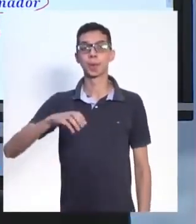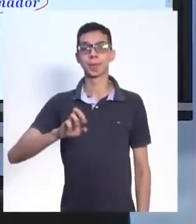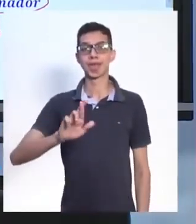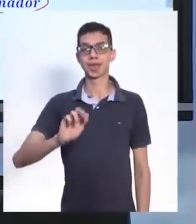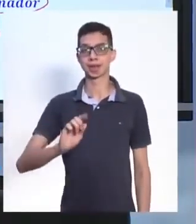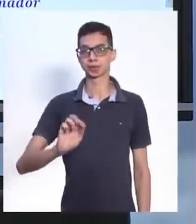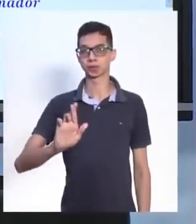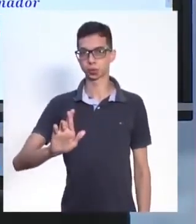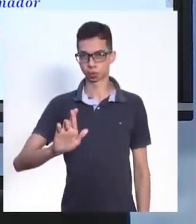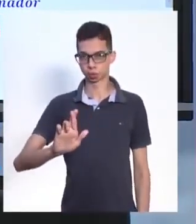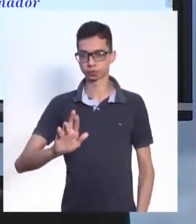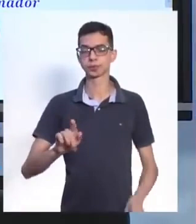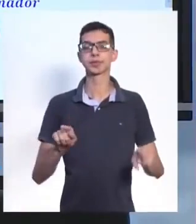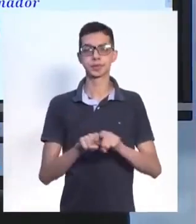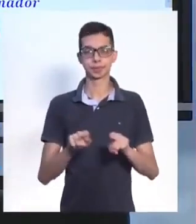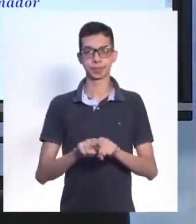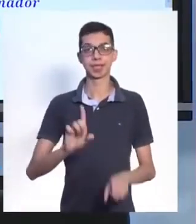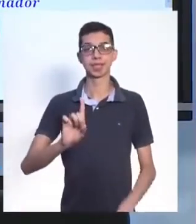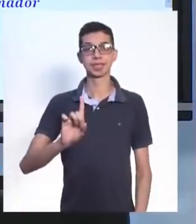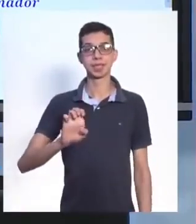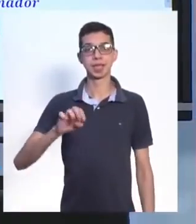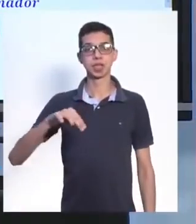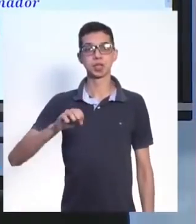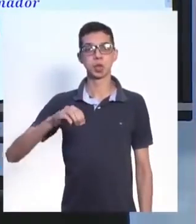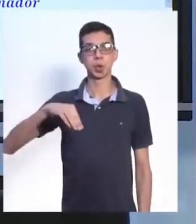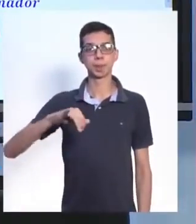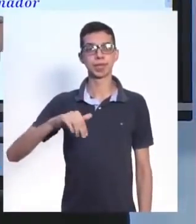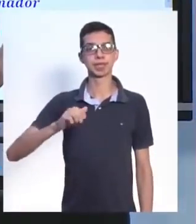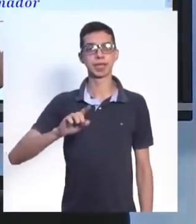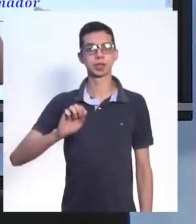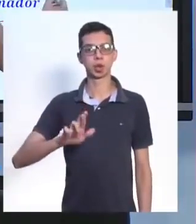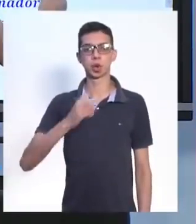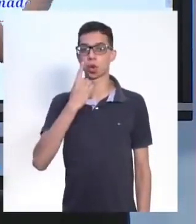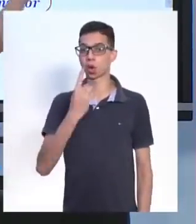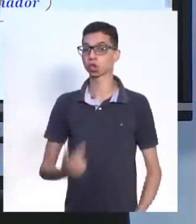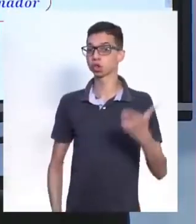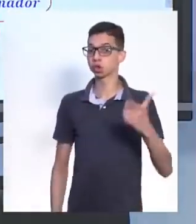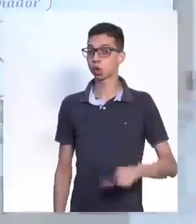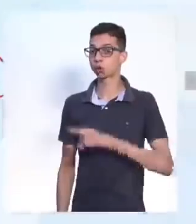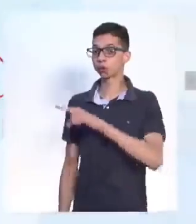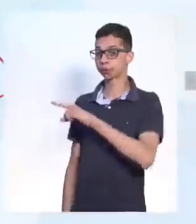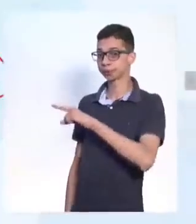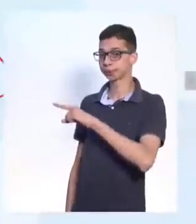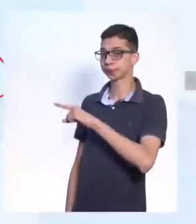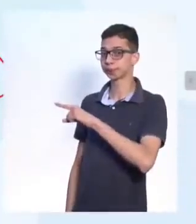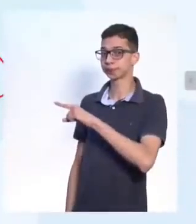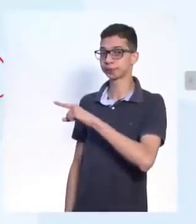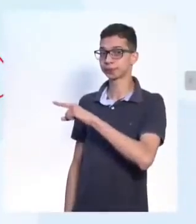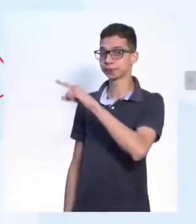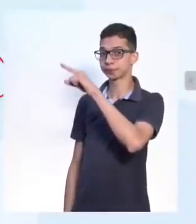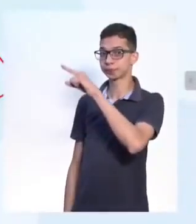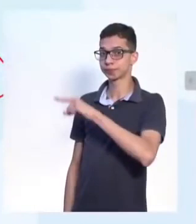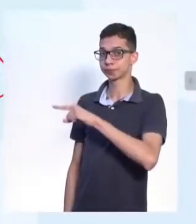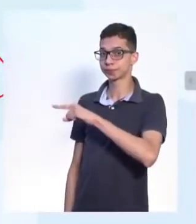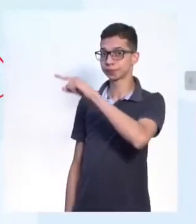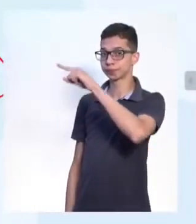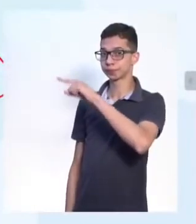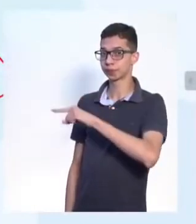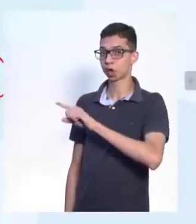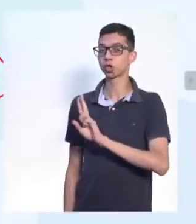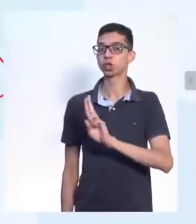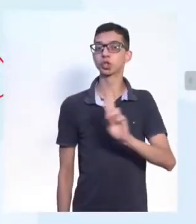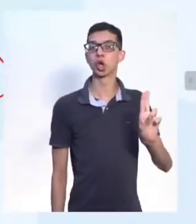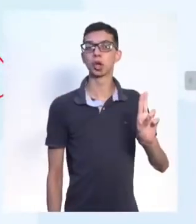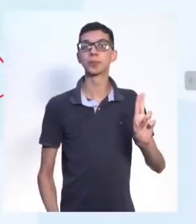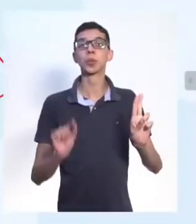até focar aqui de novo para vocês. Então, numerador, denominador. Então, quem que eu estou falando? O